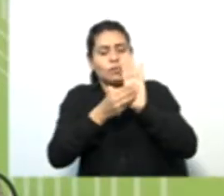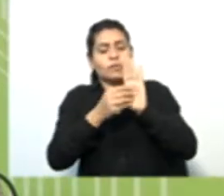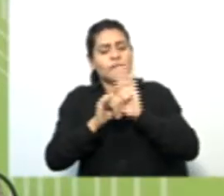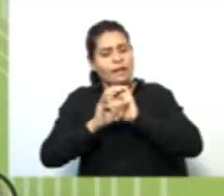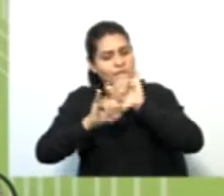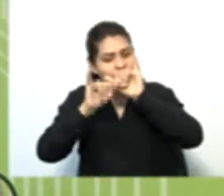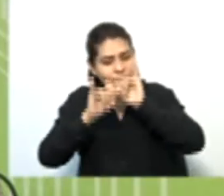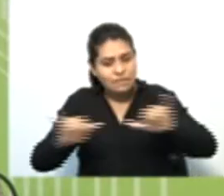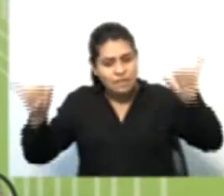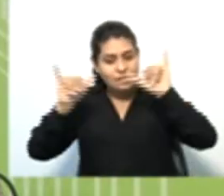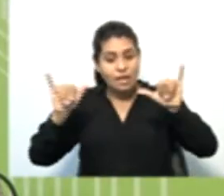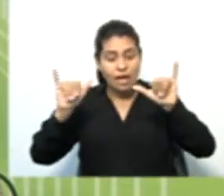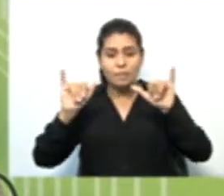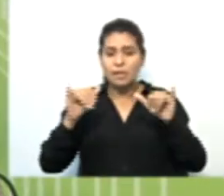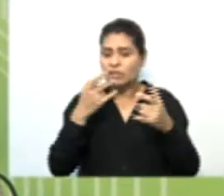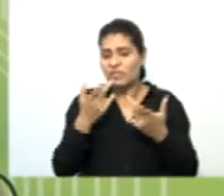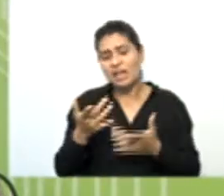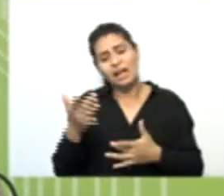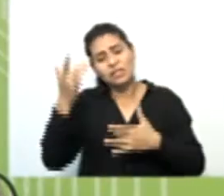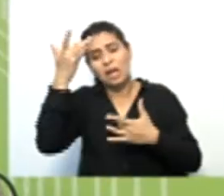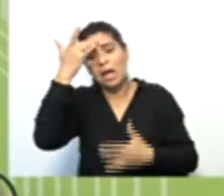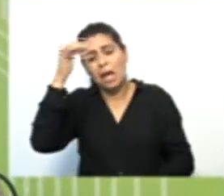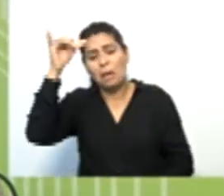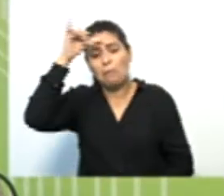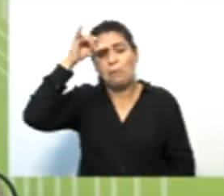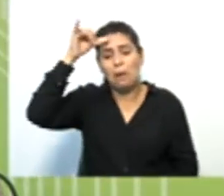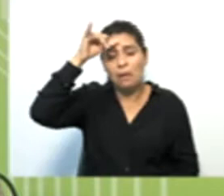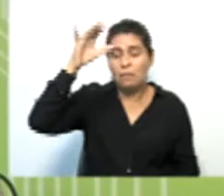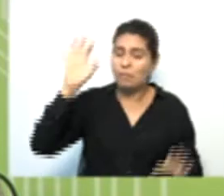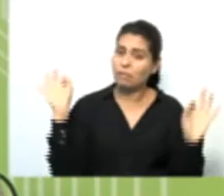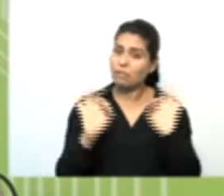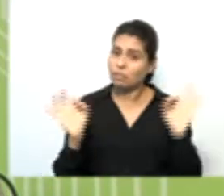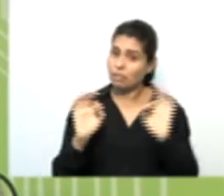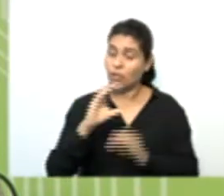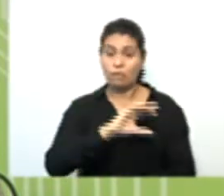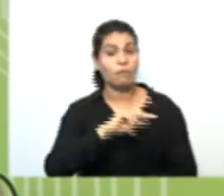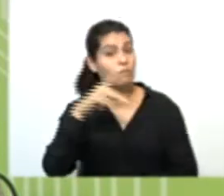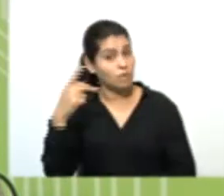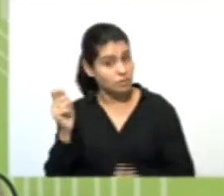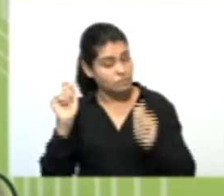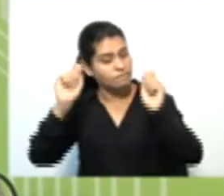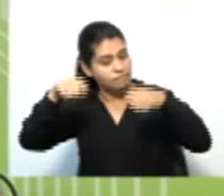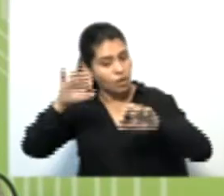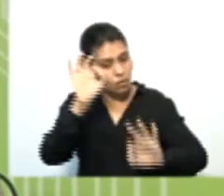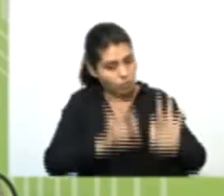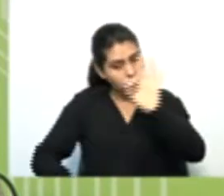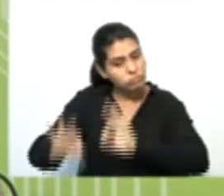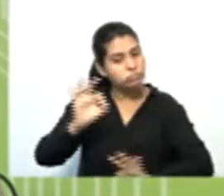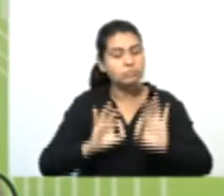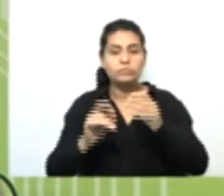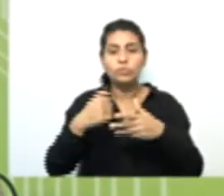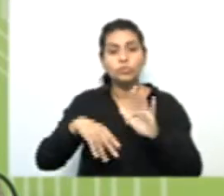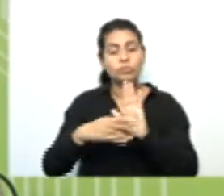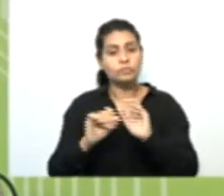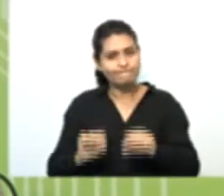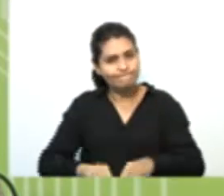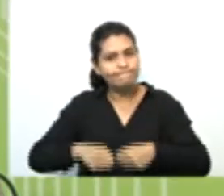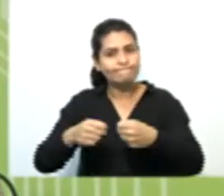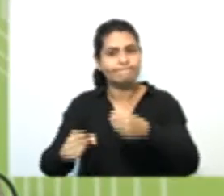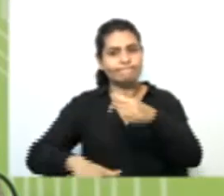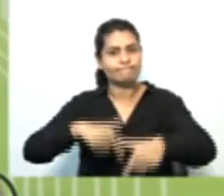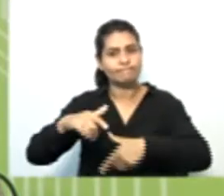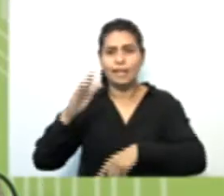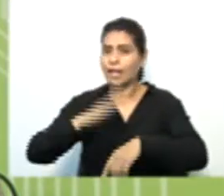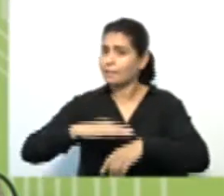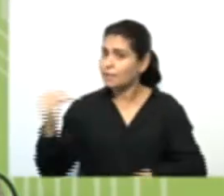alertar vocês para ninguém agir com ingenuidade. Uma cooperativa de trabalho, ela serve para organizar a força de trabalho. Ela pode ser